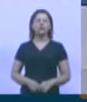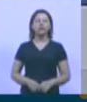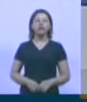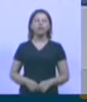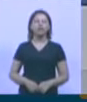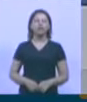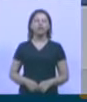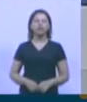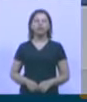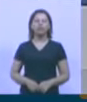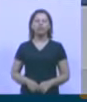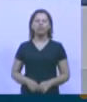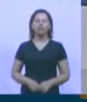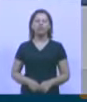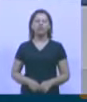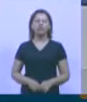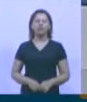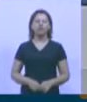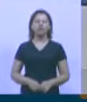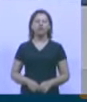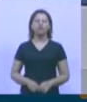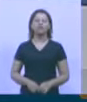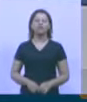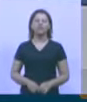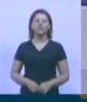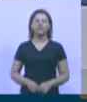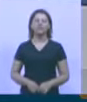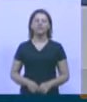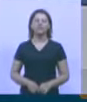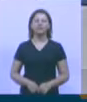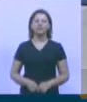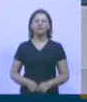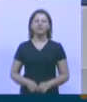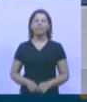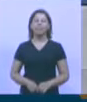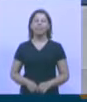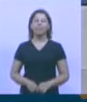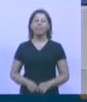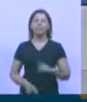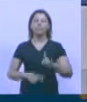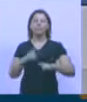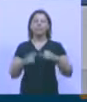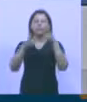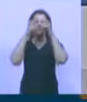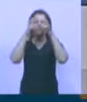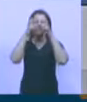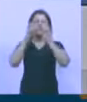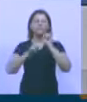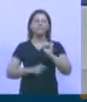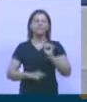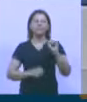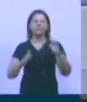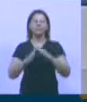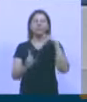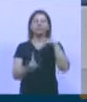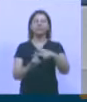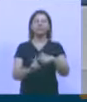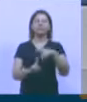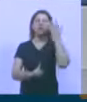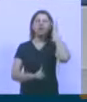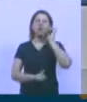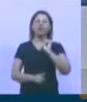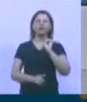what the church calls a mortal sin. Mas depois eu vou perceber que a igreja considera